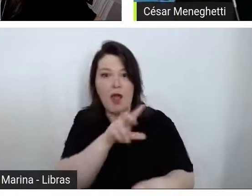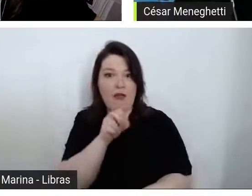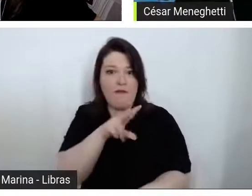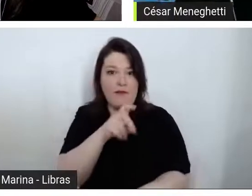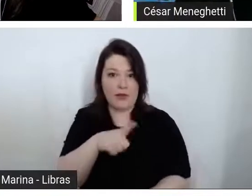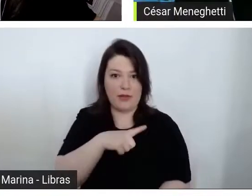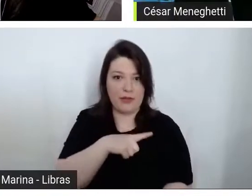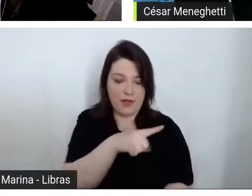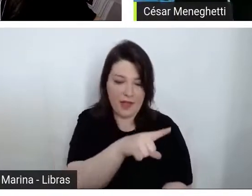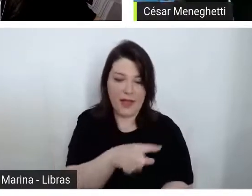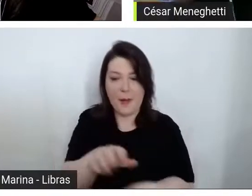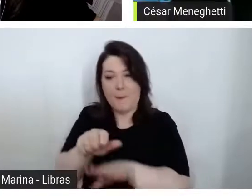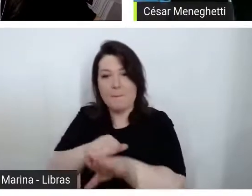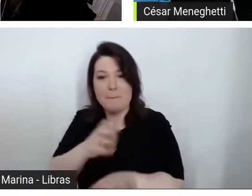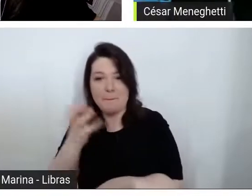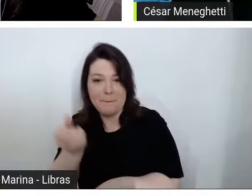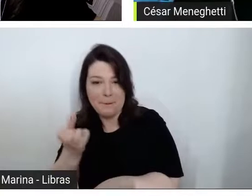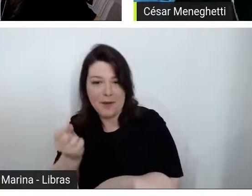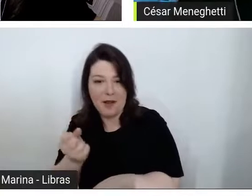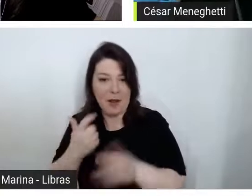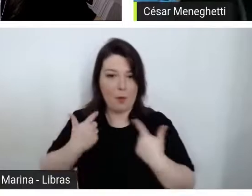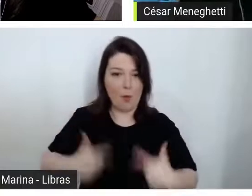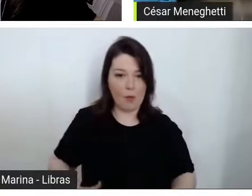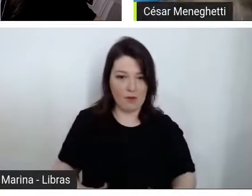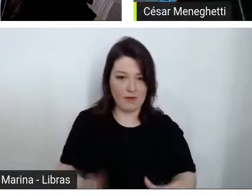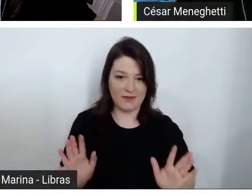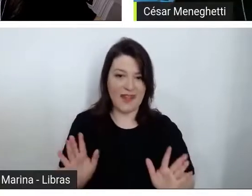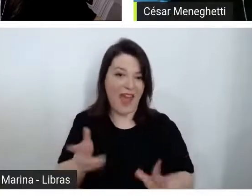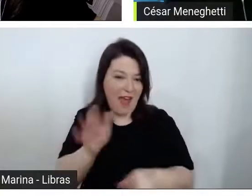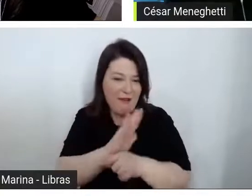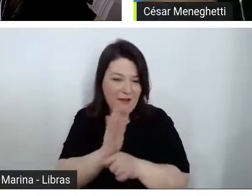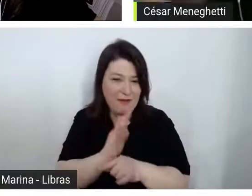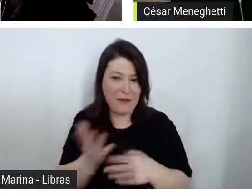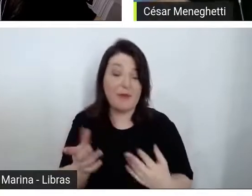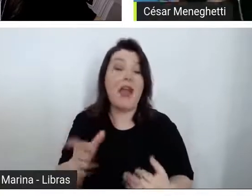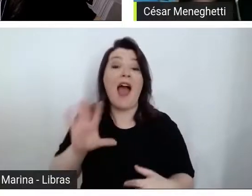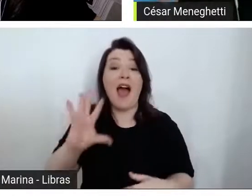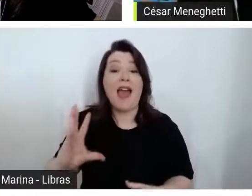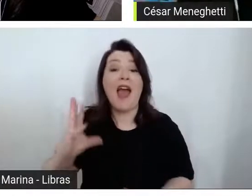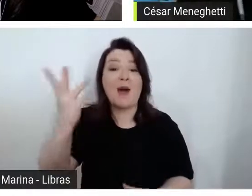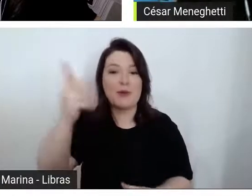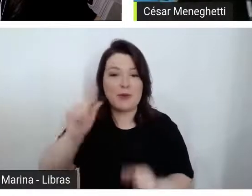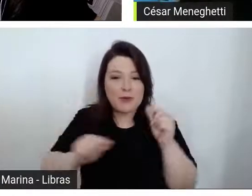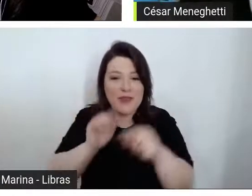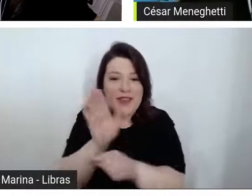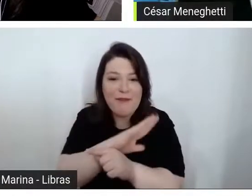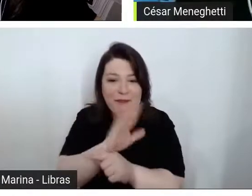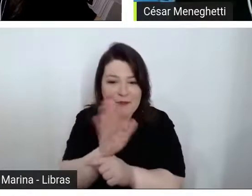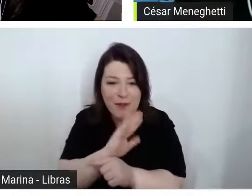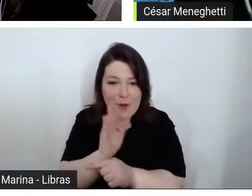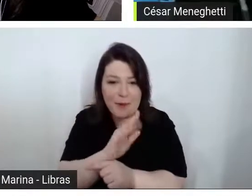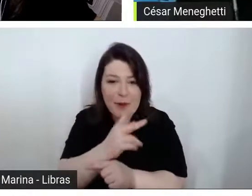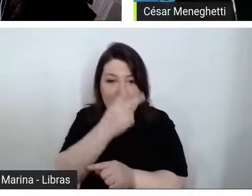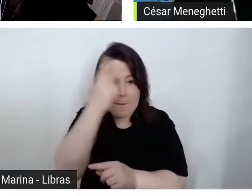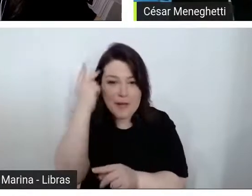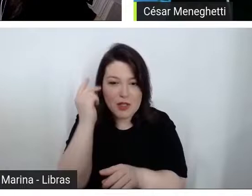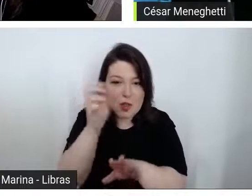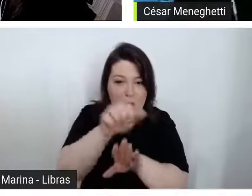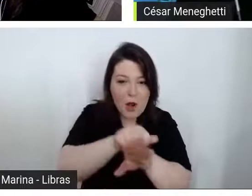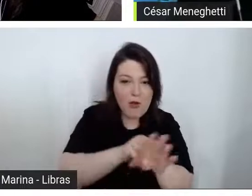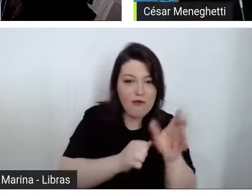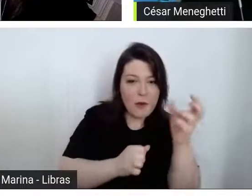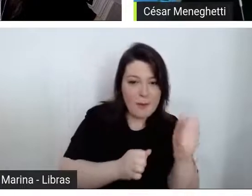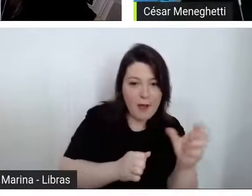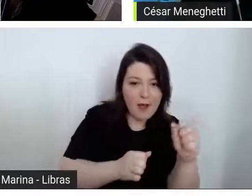pessoas de duas castas diferentes se apaixonam. E o filme, um curta de poucos minutos,